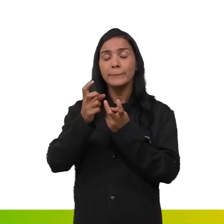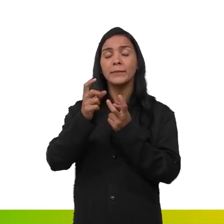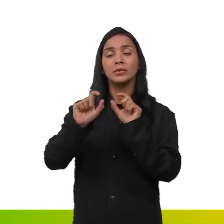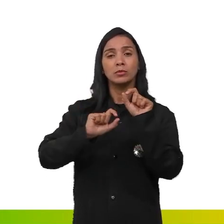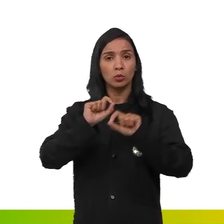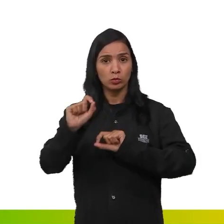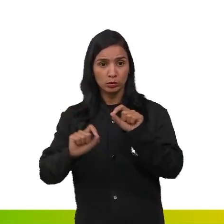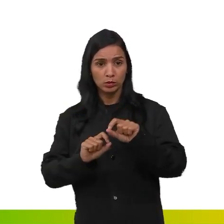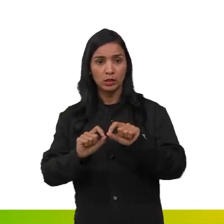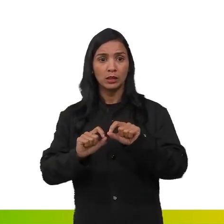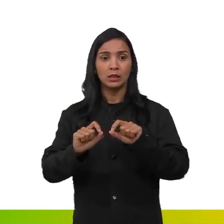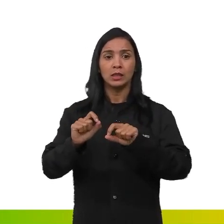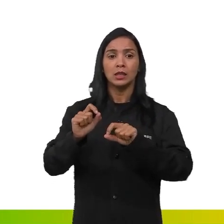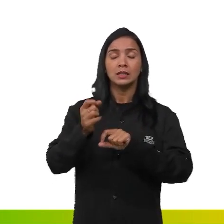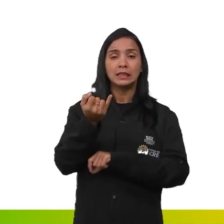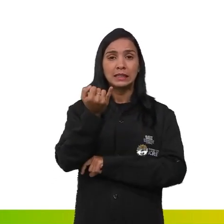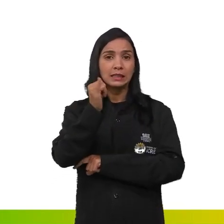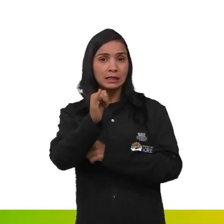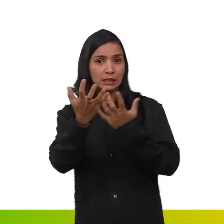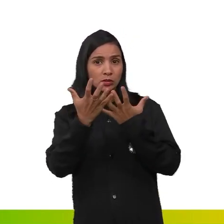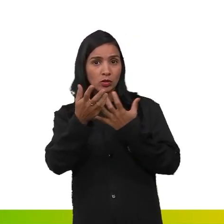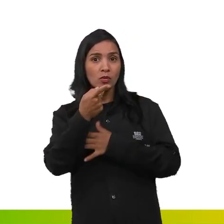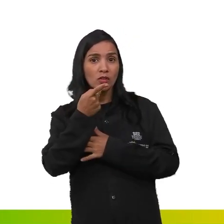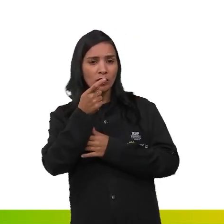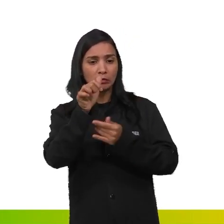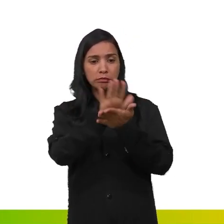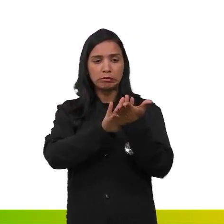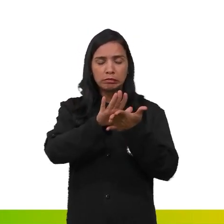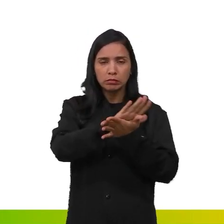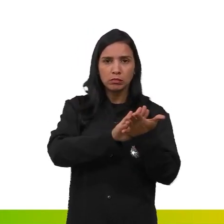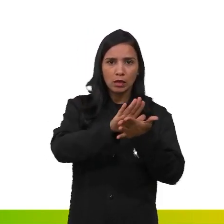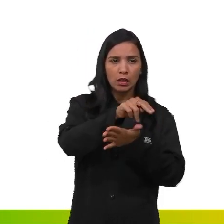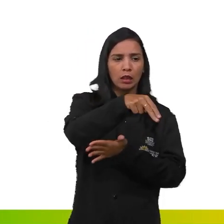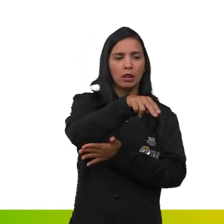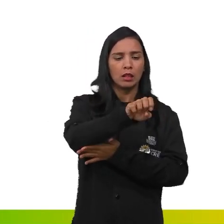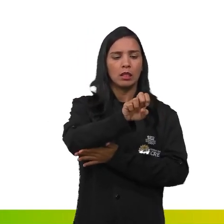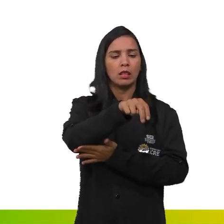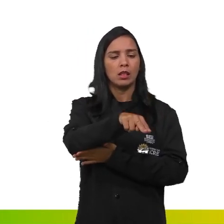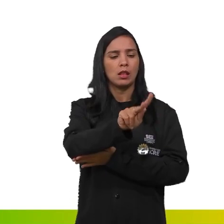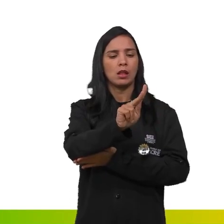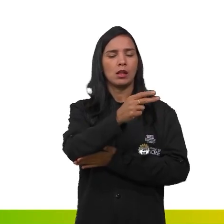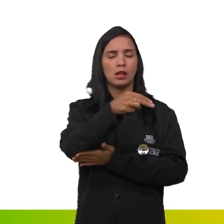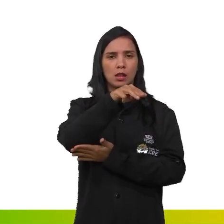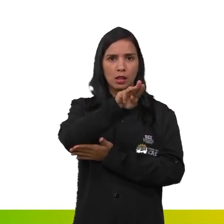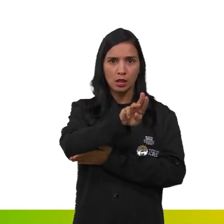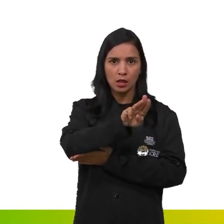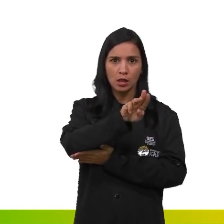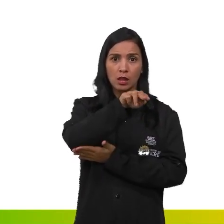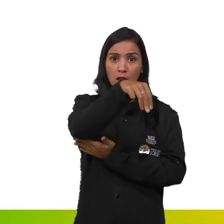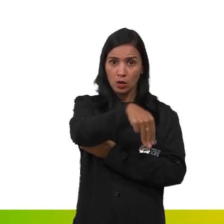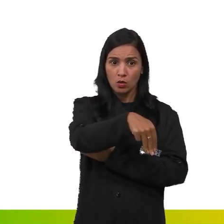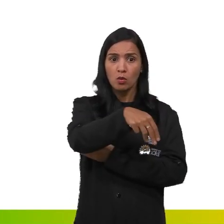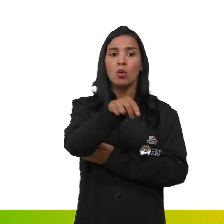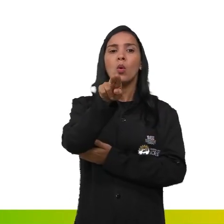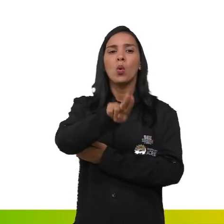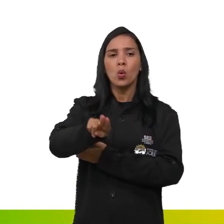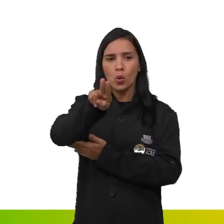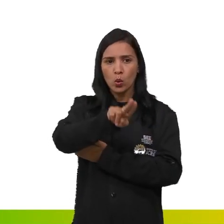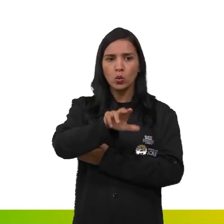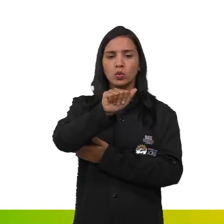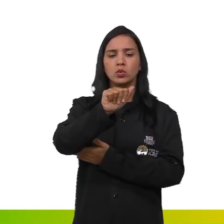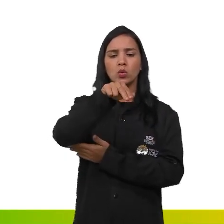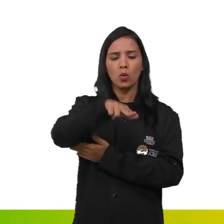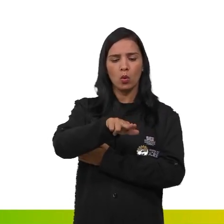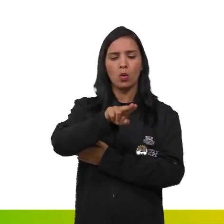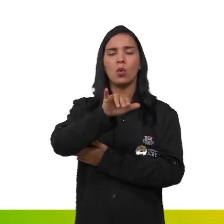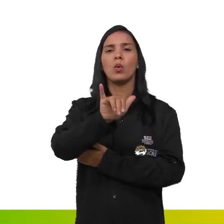que quando eu quero dizer, no caso que eu não tenho nada, eu estou negando na frase, eu vou utilizar o nenhum. O N